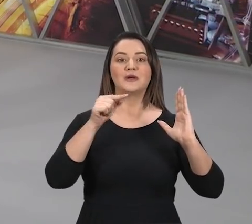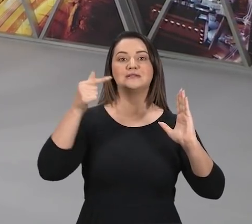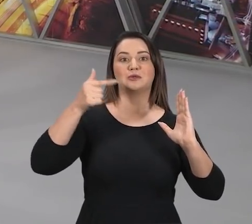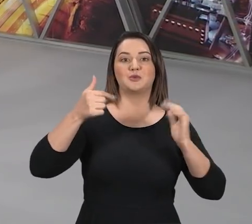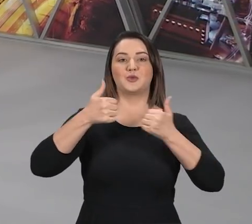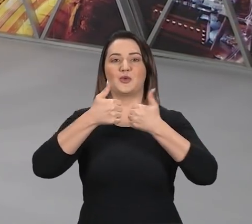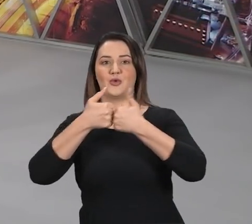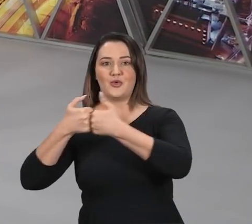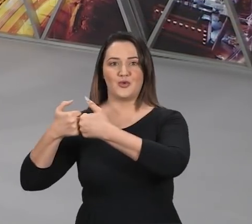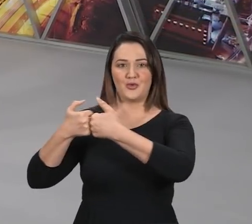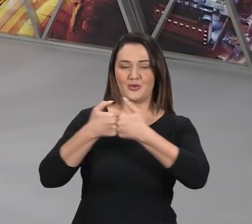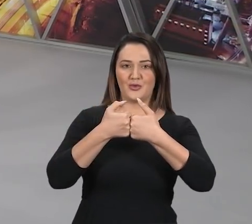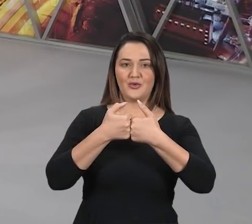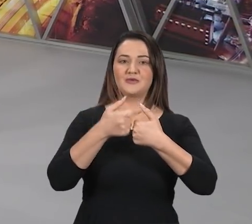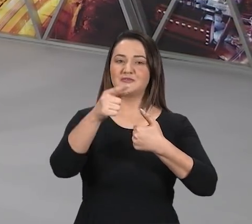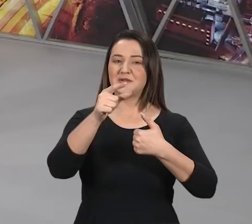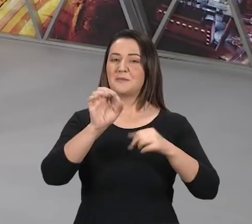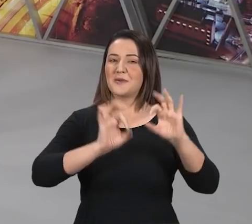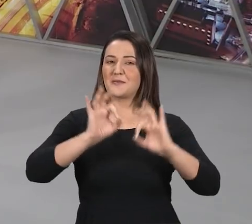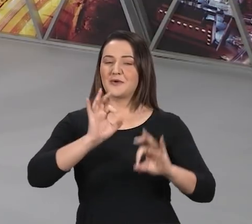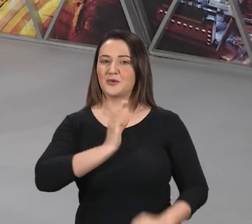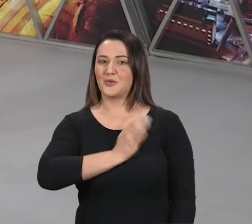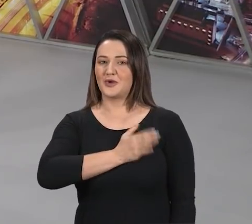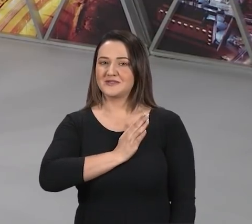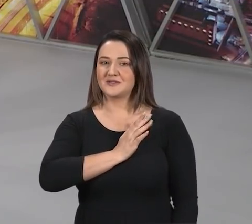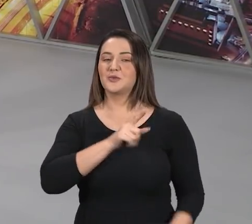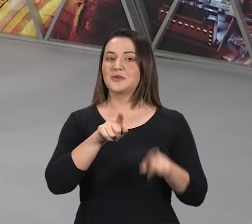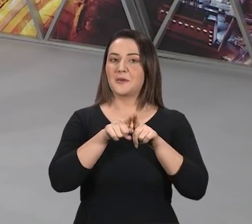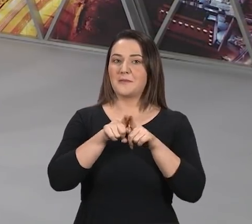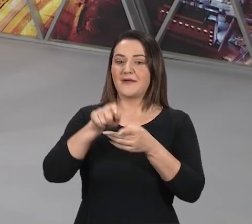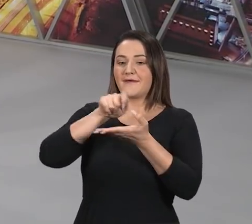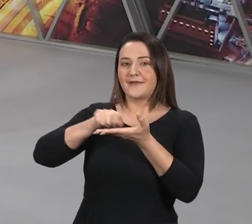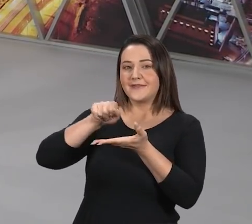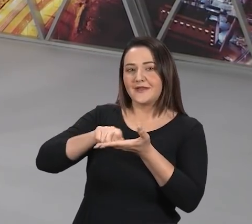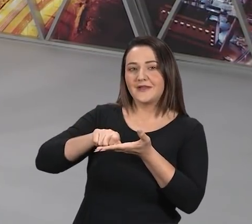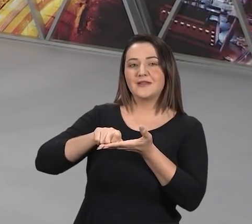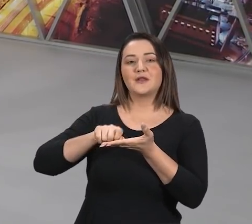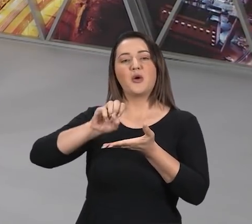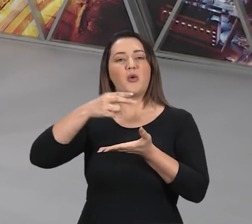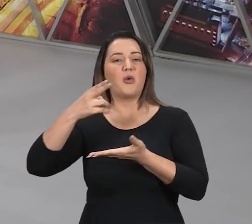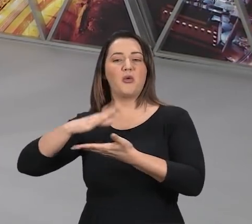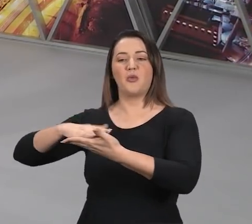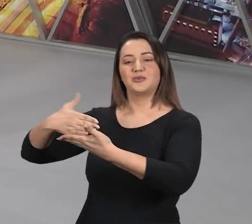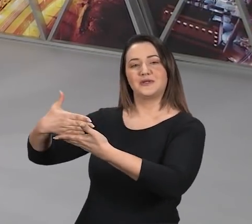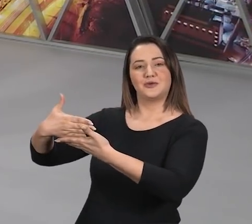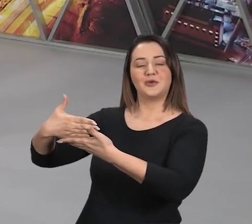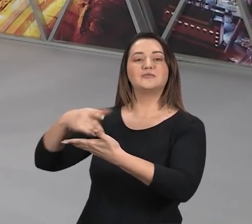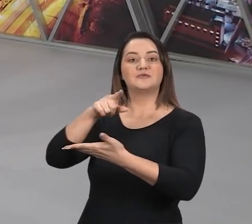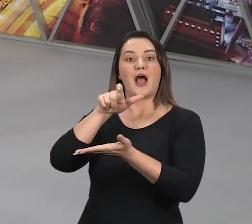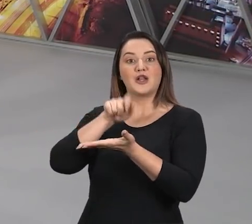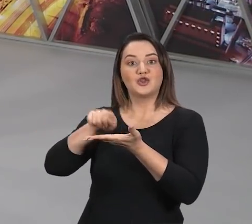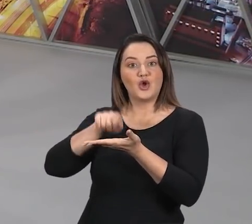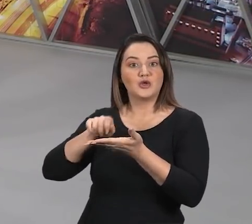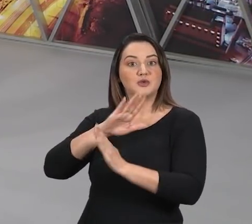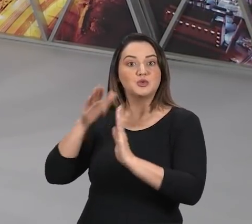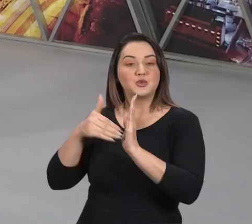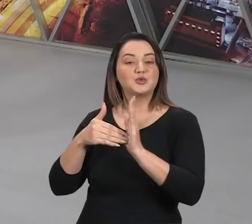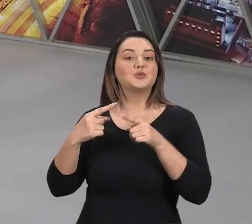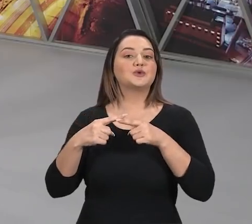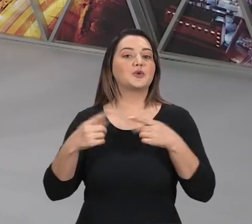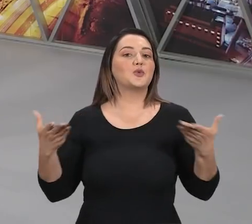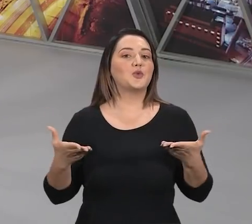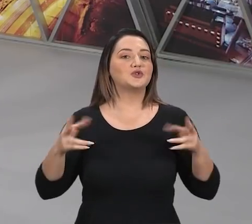Conflito. Hoje promete, hein? Prepare o seu coração, pegue uma caneta, pegue um papel, pegue o seu computador, anote os